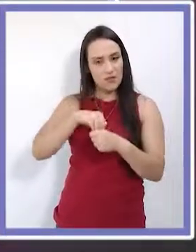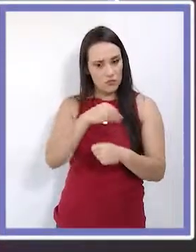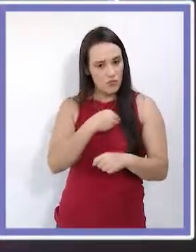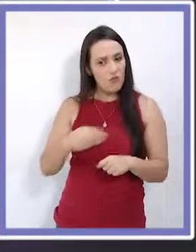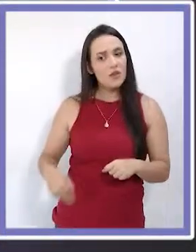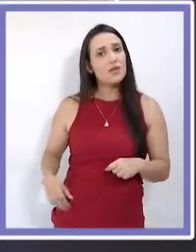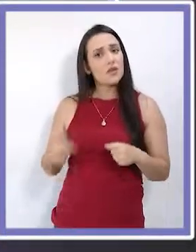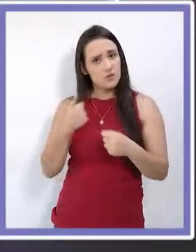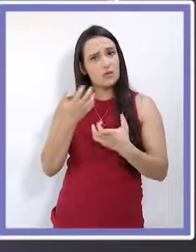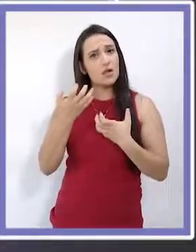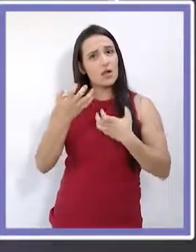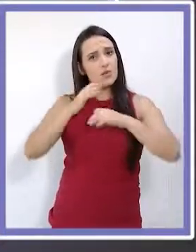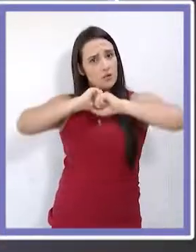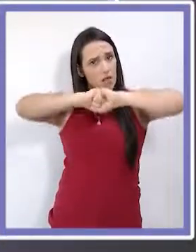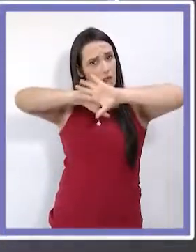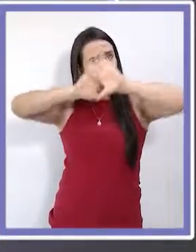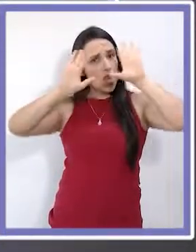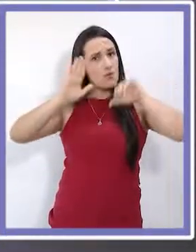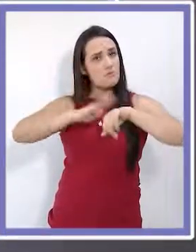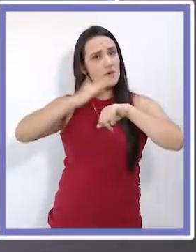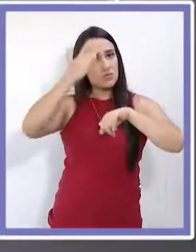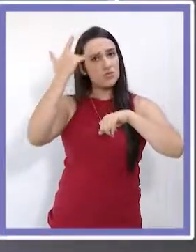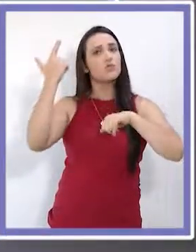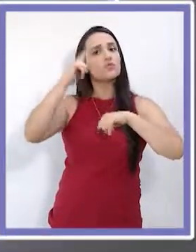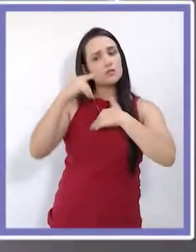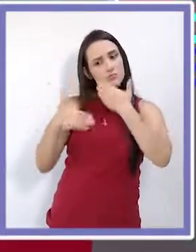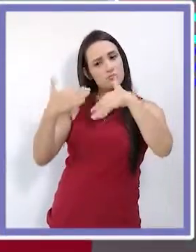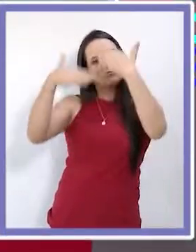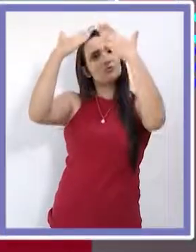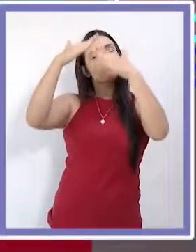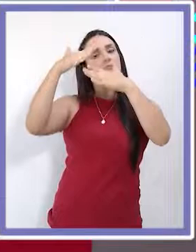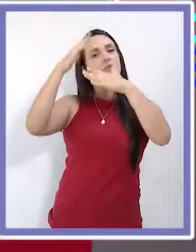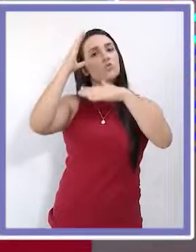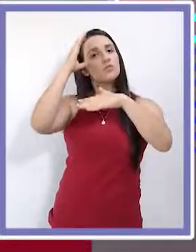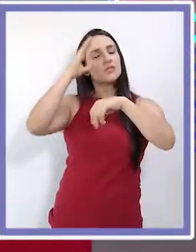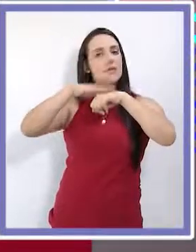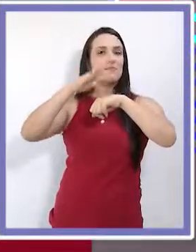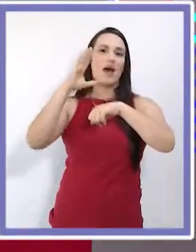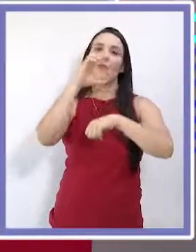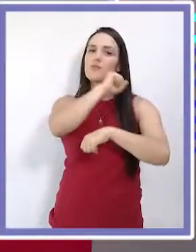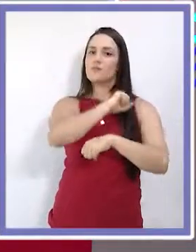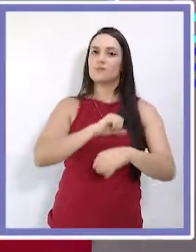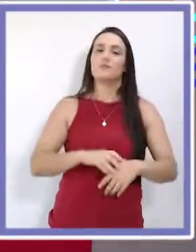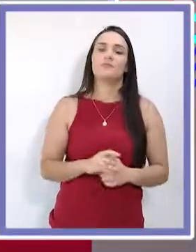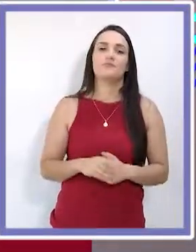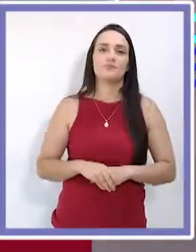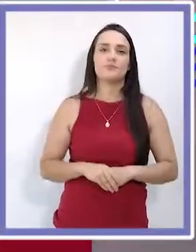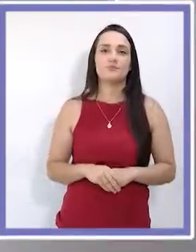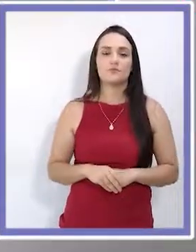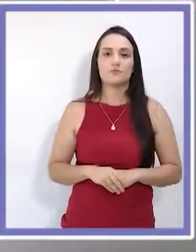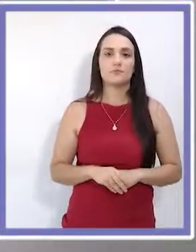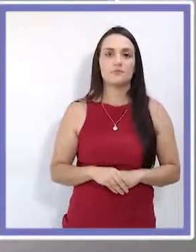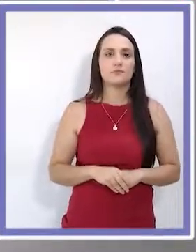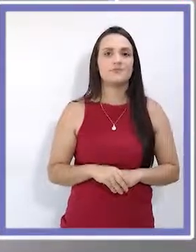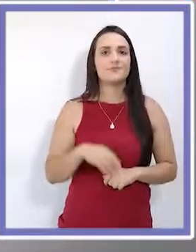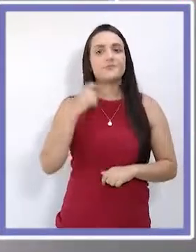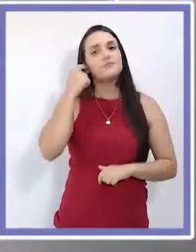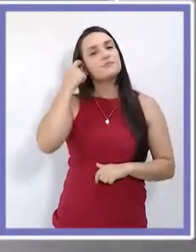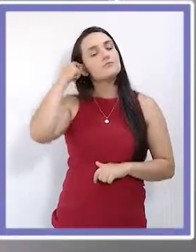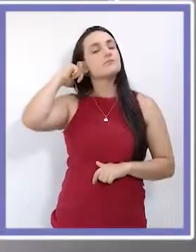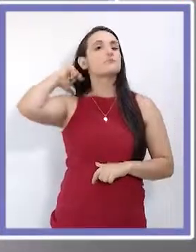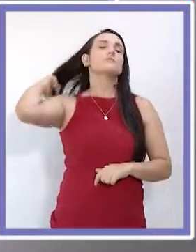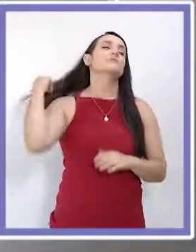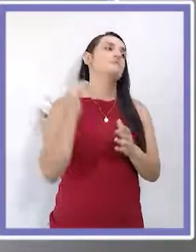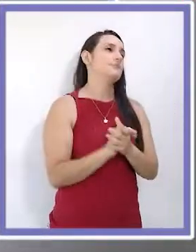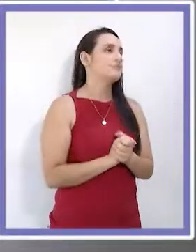público, de esclarecer e de fazer as coisas avançarem cada vez mais rápido. Claire,